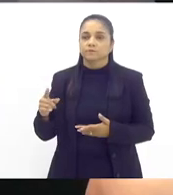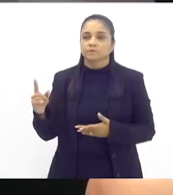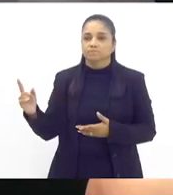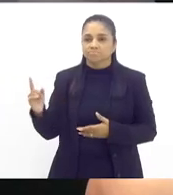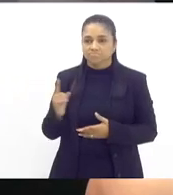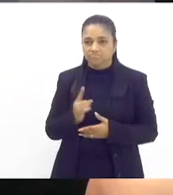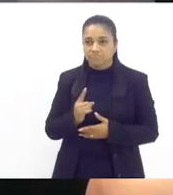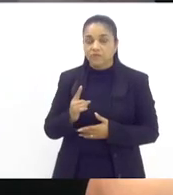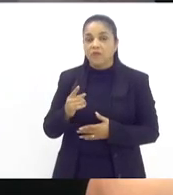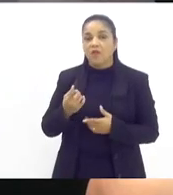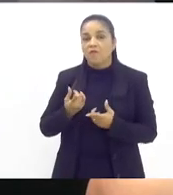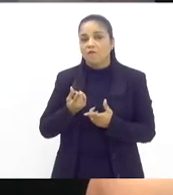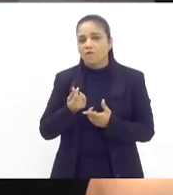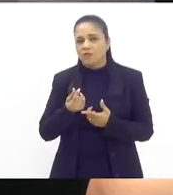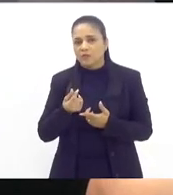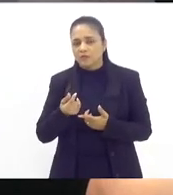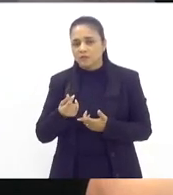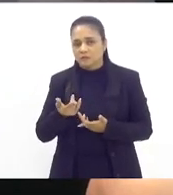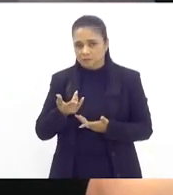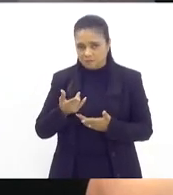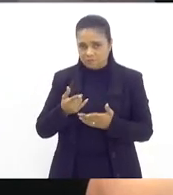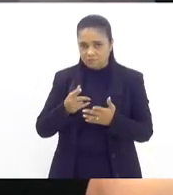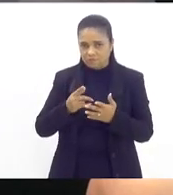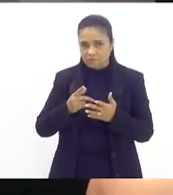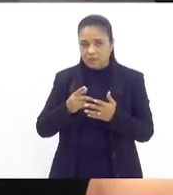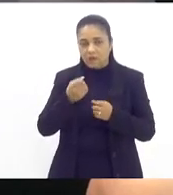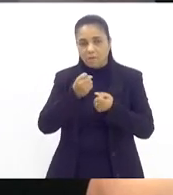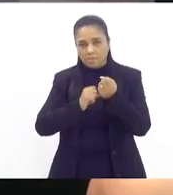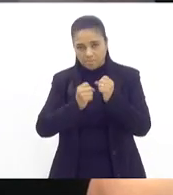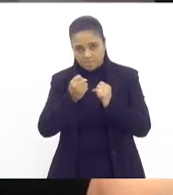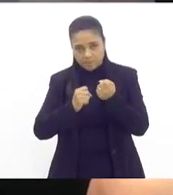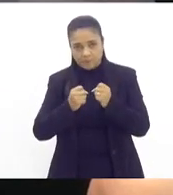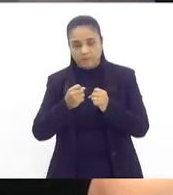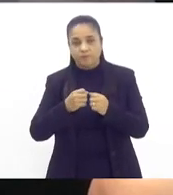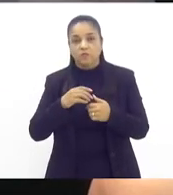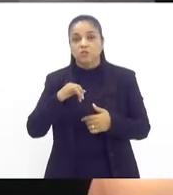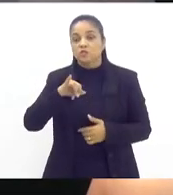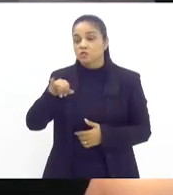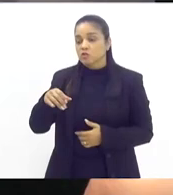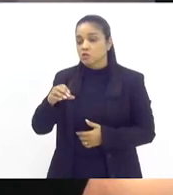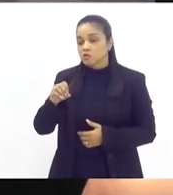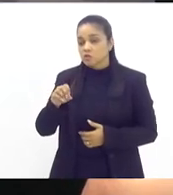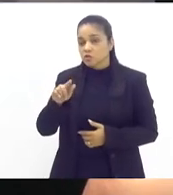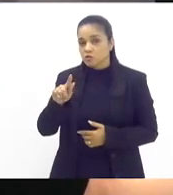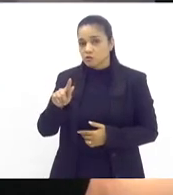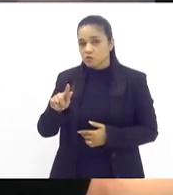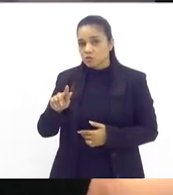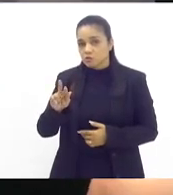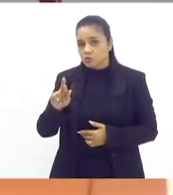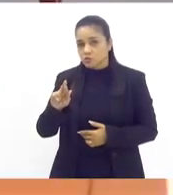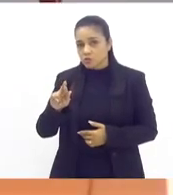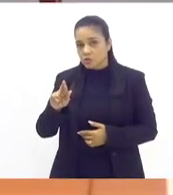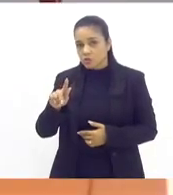Citane Finanças. Isso. E o Jorge Ávila, da Unirio.